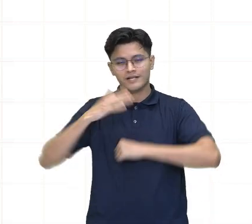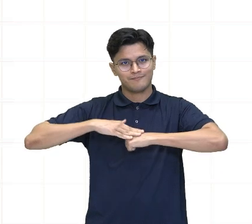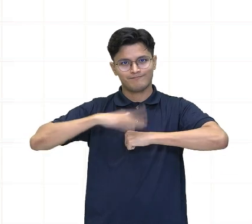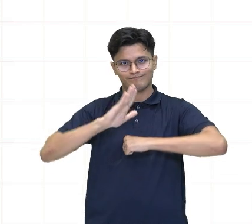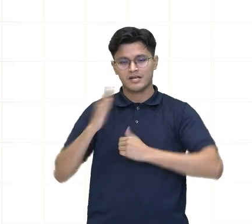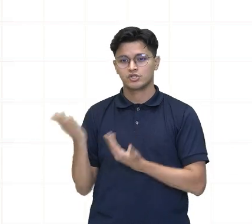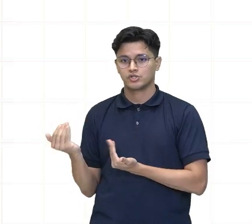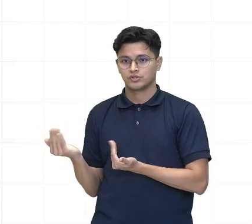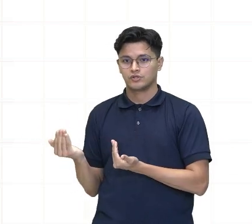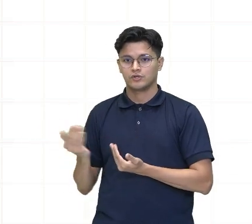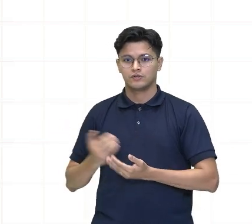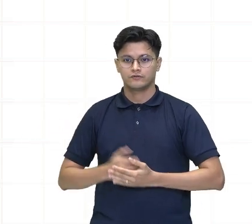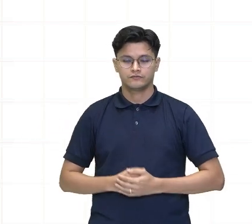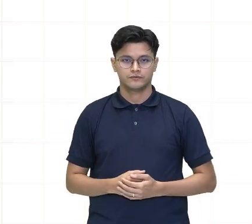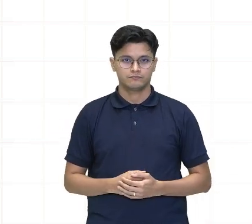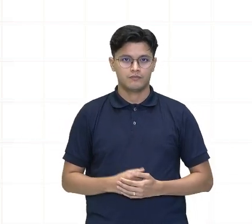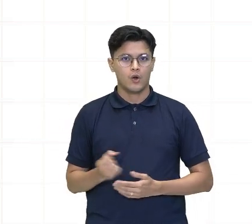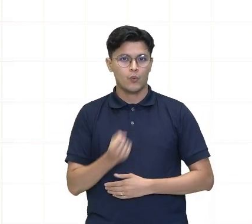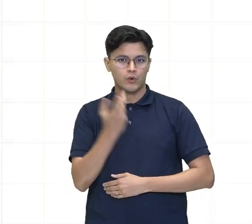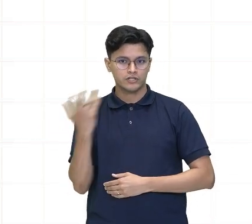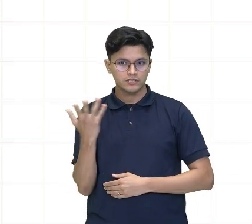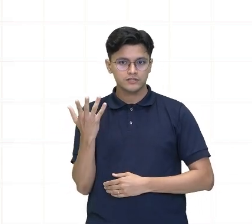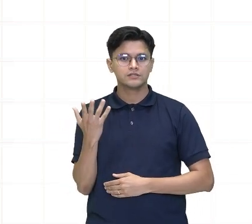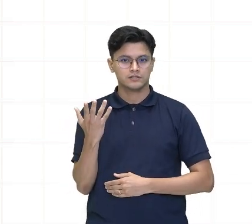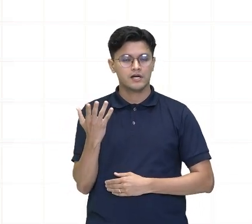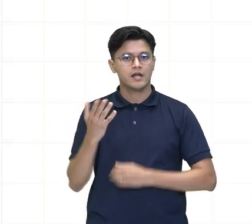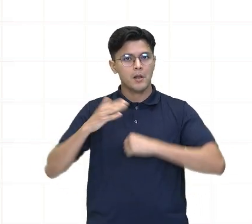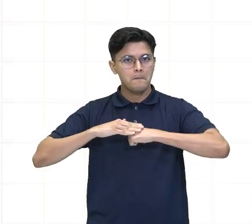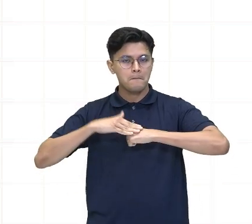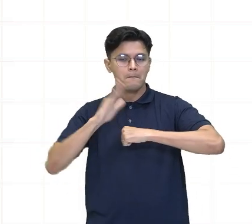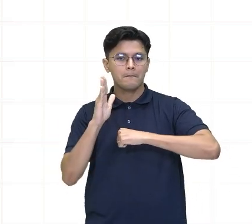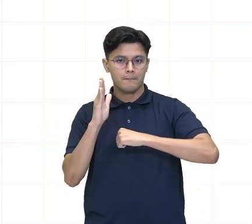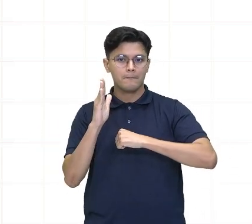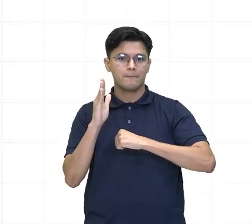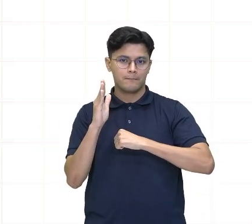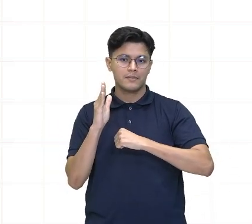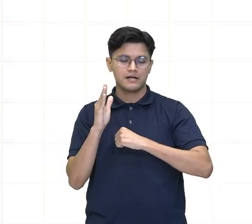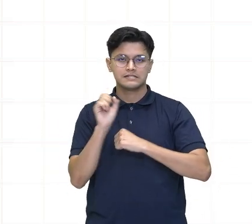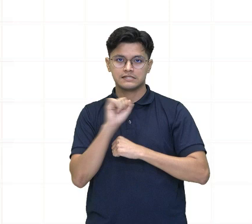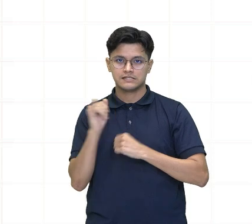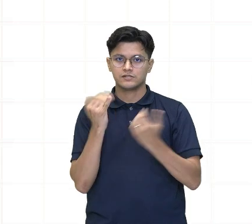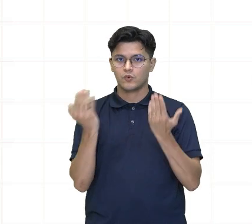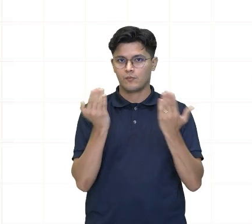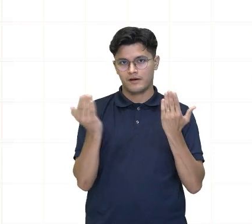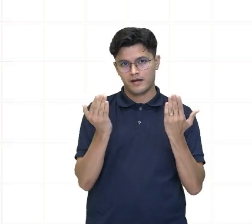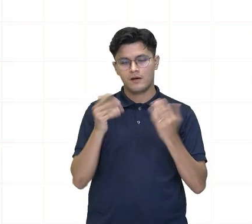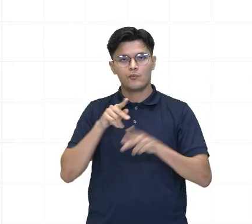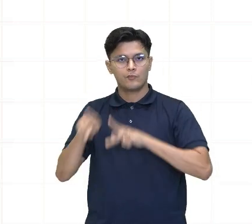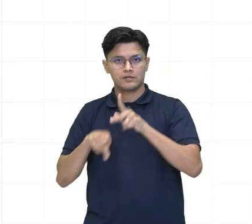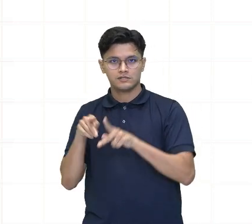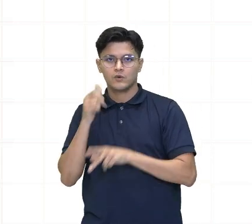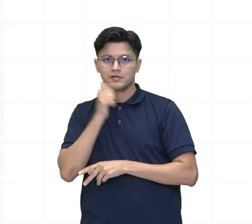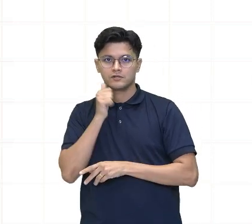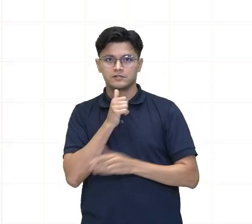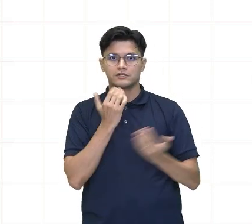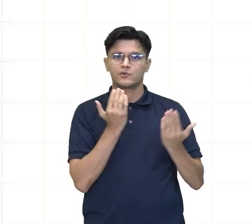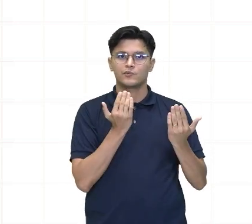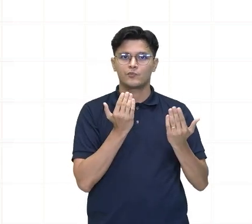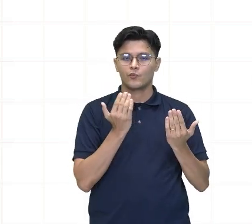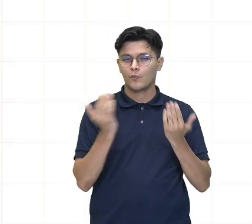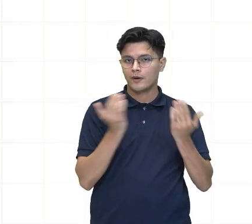é o quantitativo maior da população entre a população masculina e a população feminina, a gente também pode fazer essa análise. E